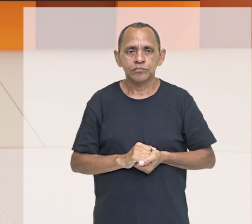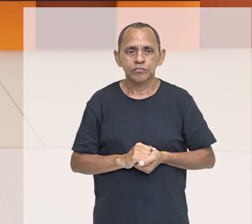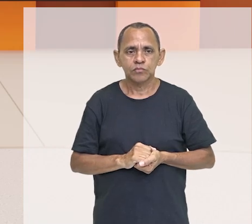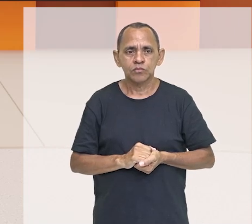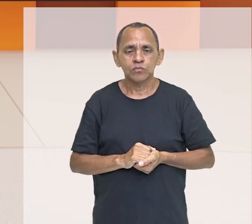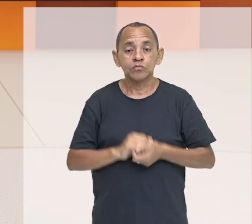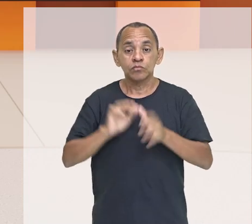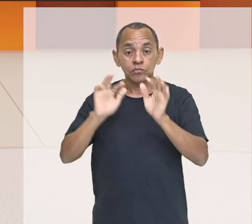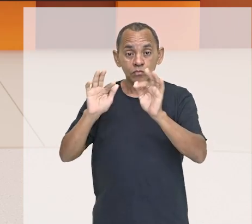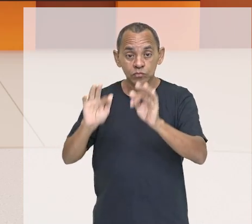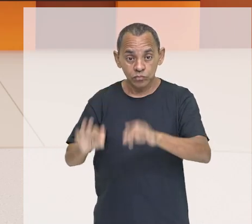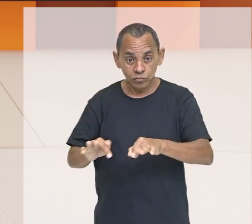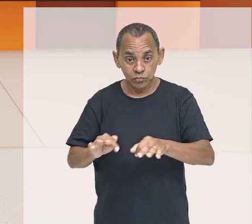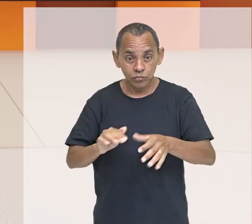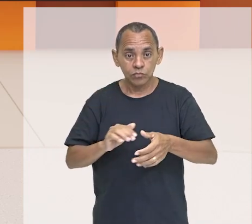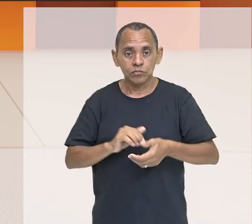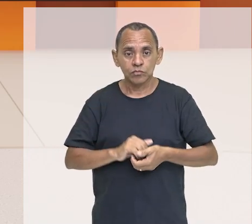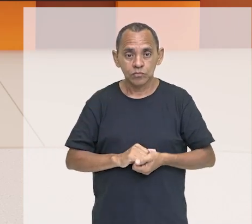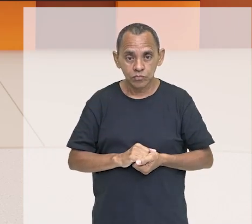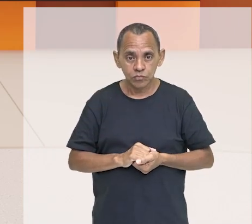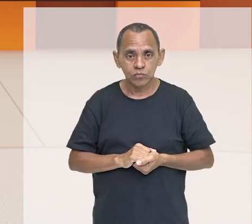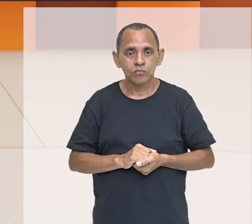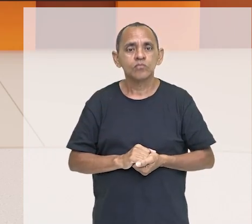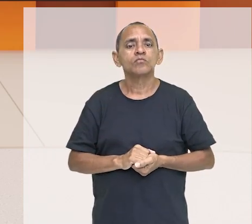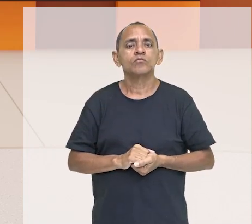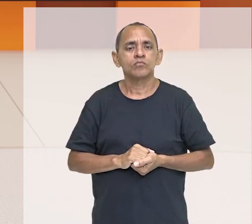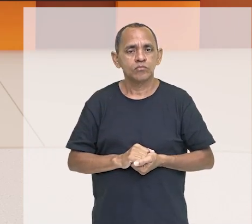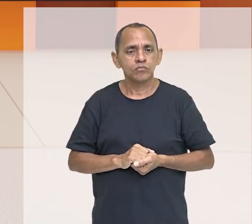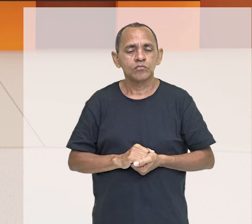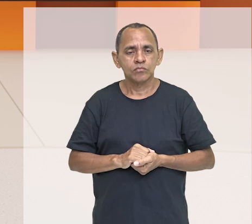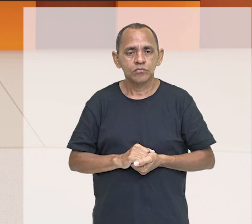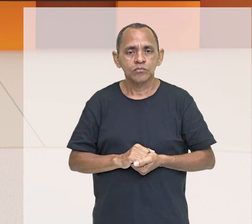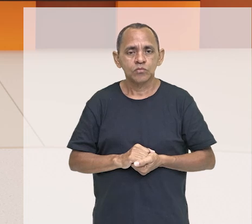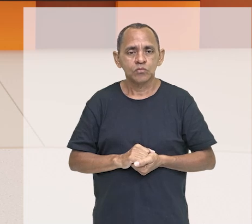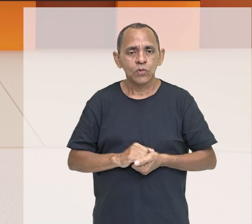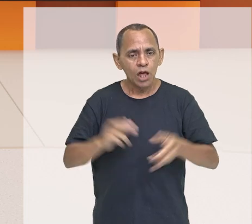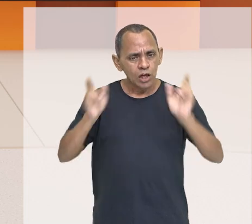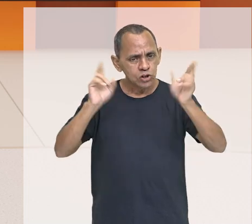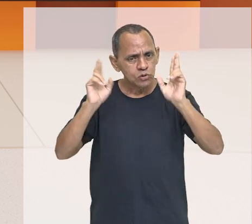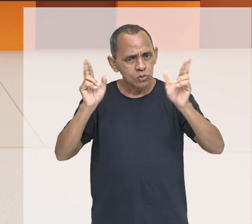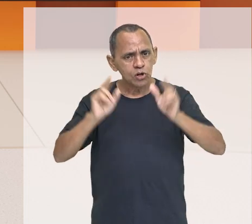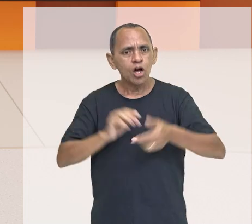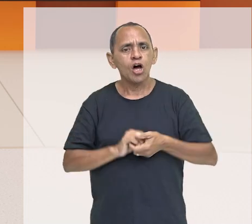gente fica por aqui, esperamos ter contribuído, né, para a nossa